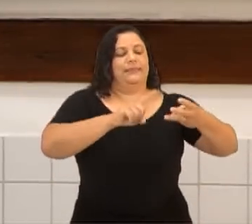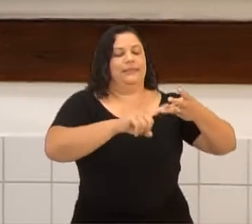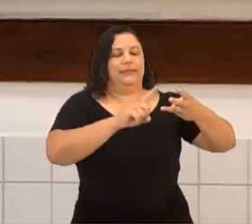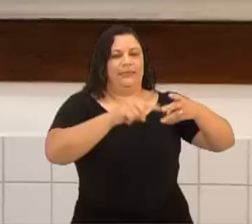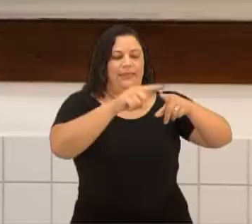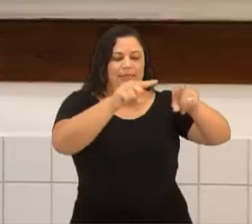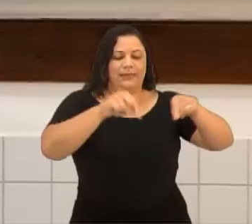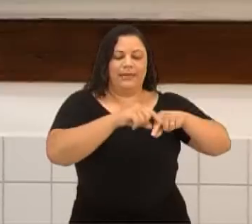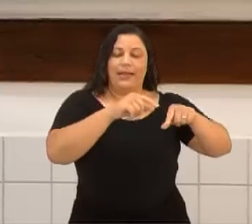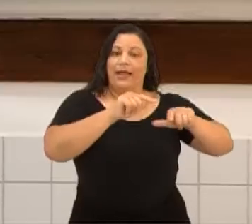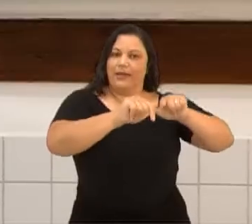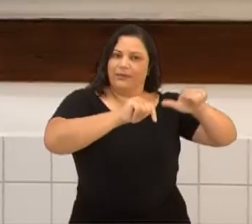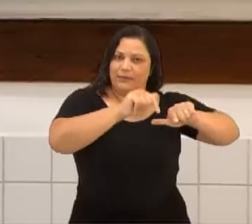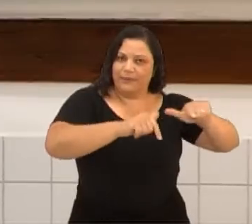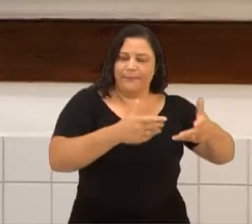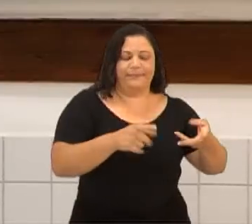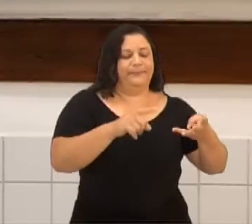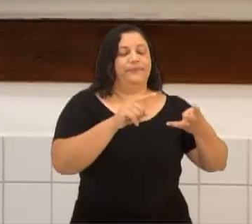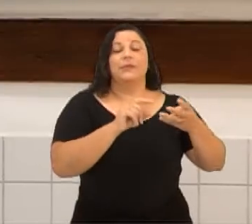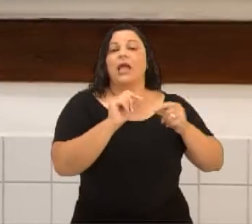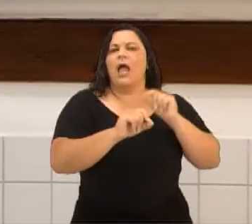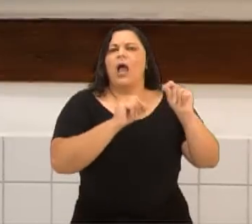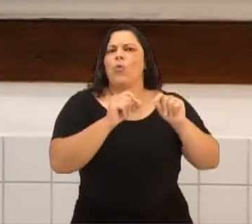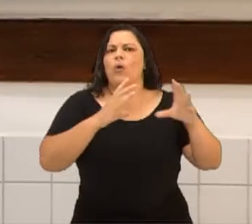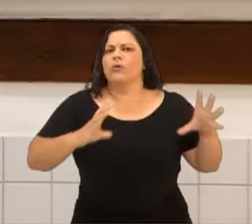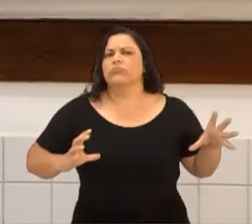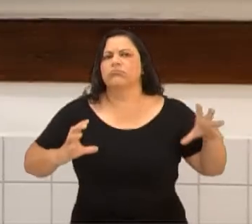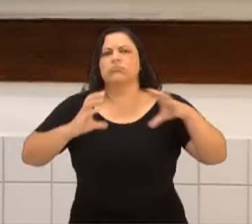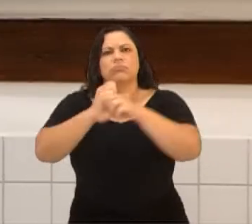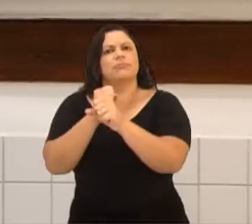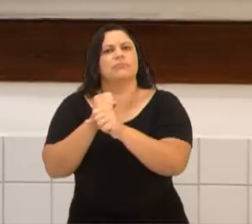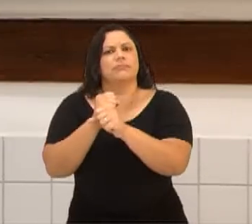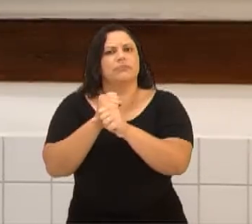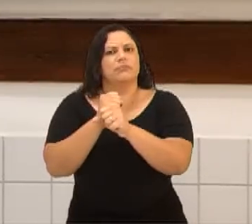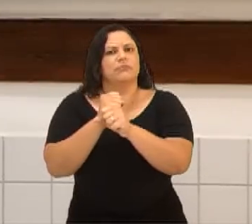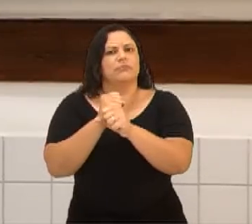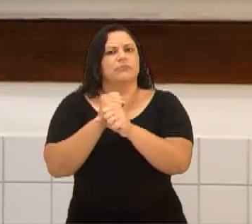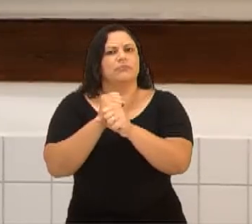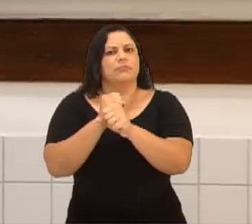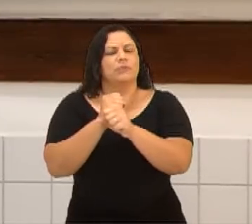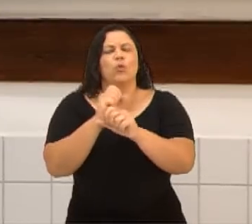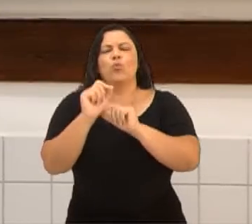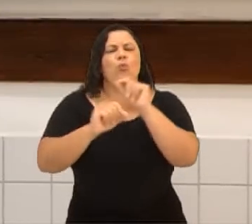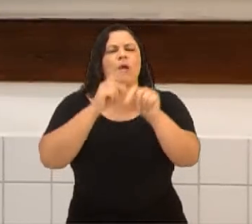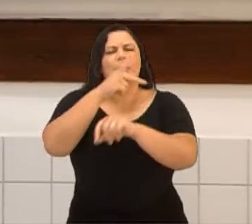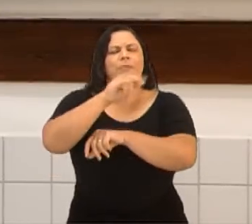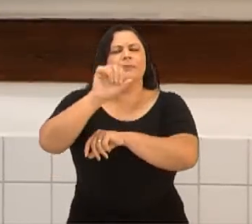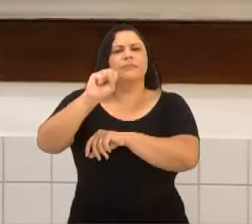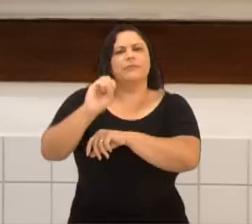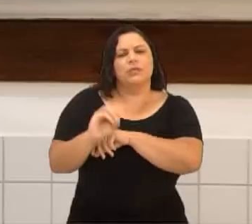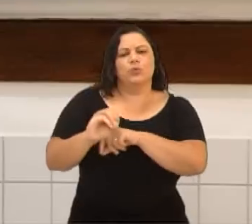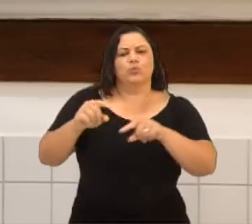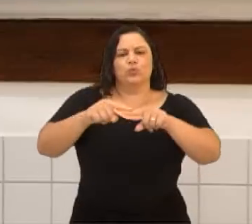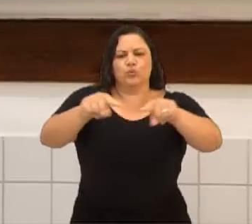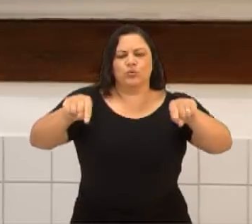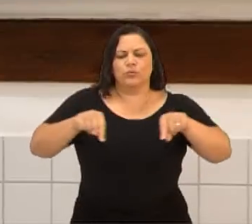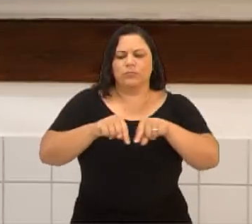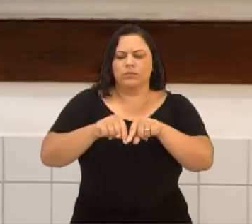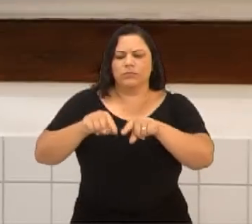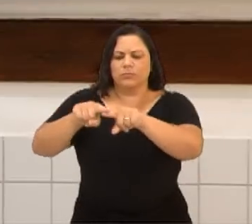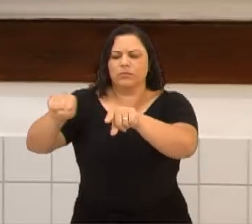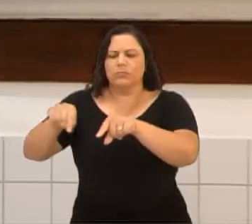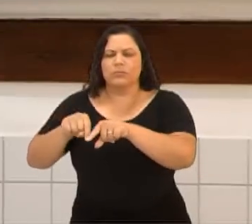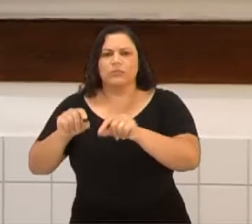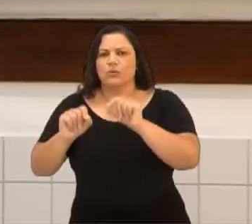serviço. Ele quer saber qual é a área total que a gente vai usar para pôr o piso. Então, a gente tem que saber a área total fazendo